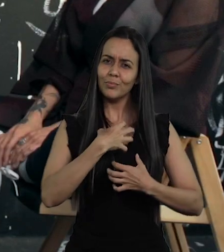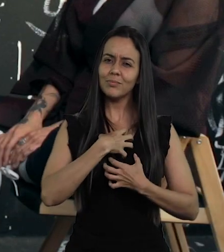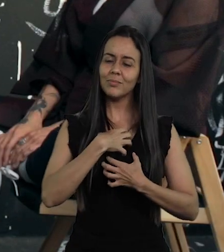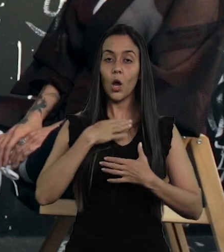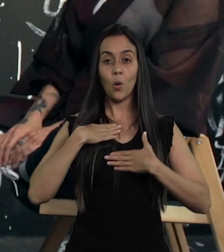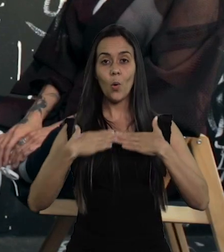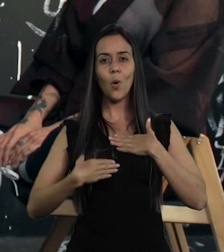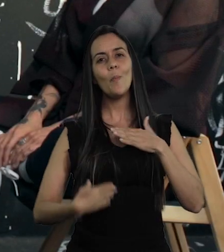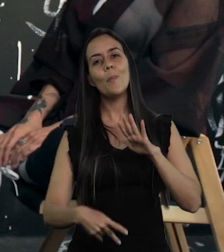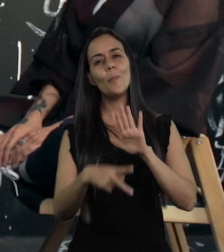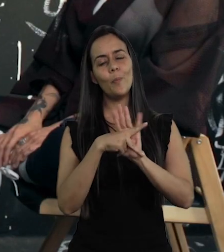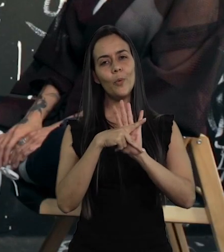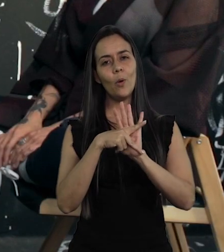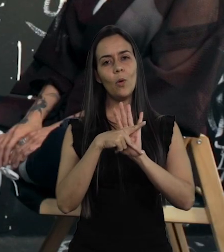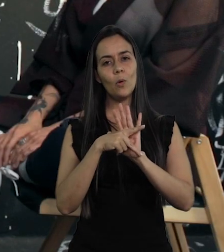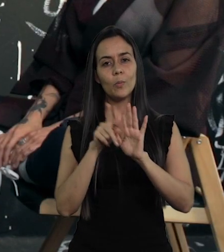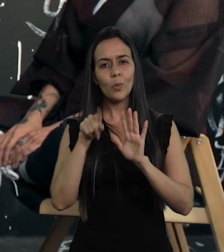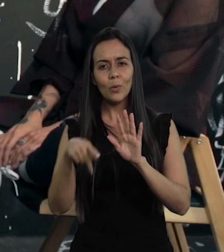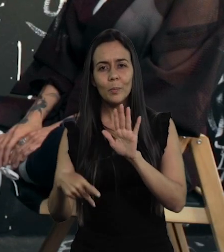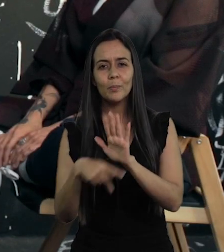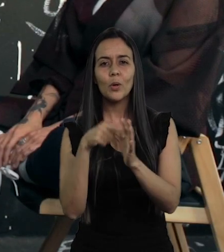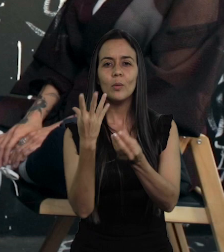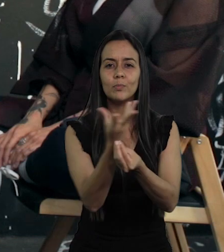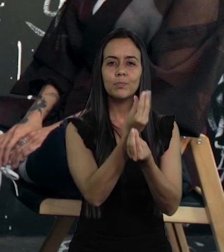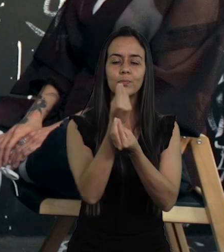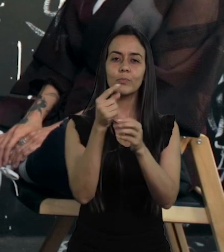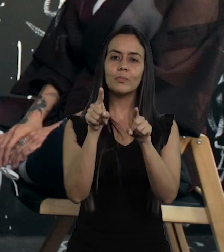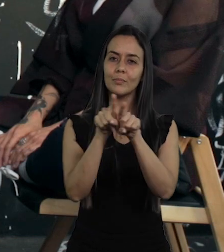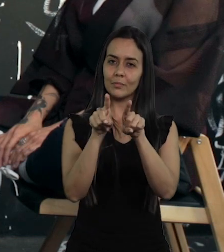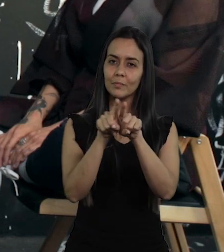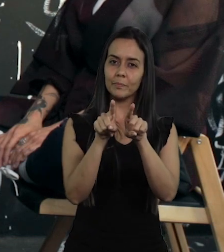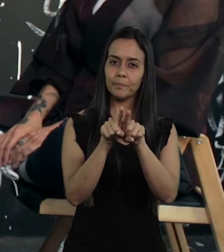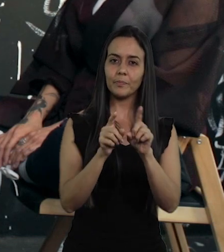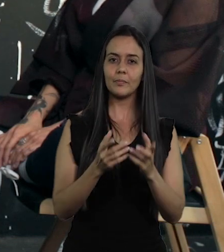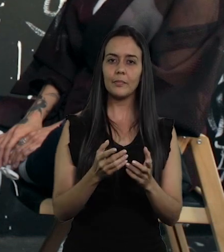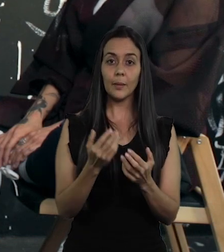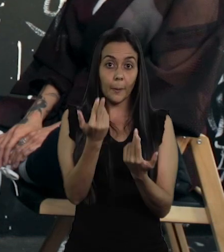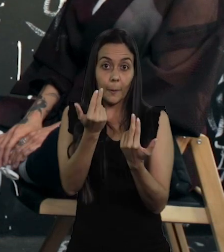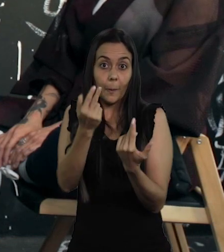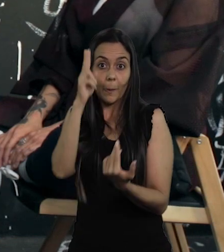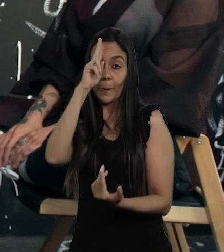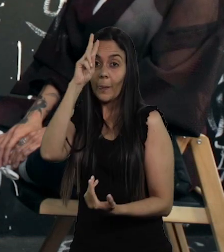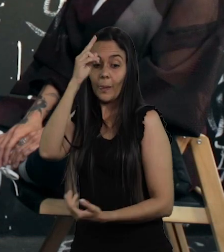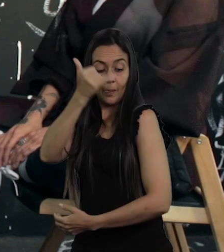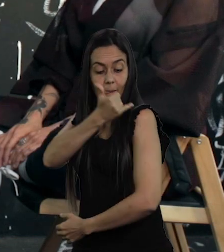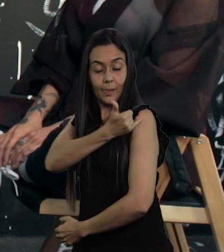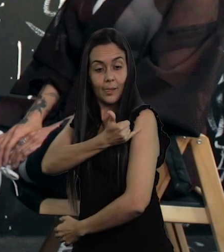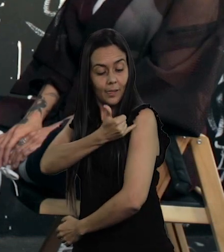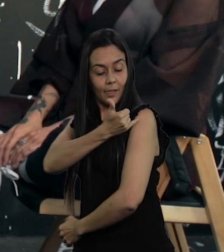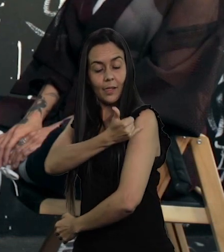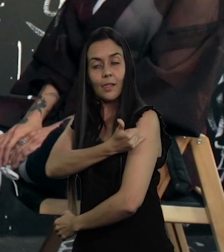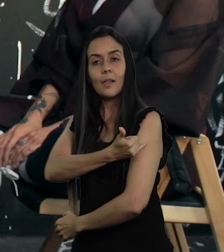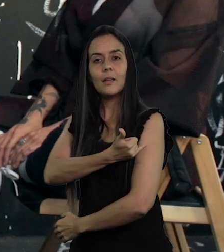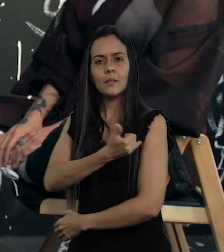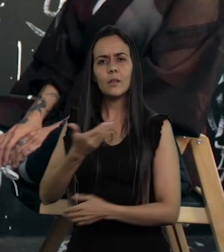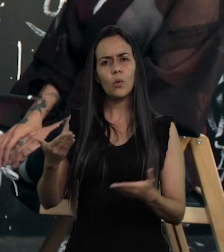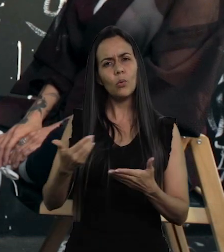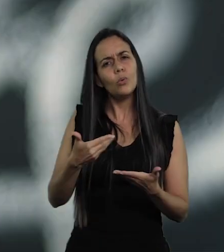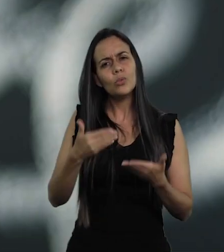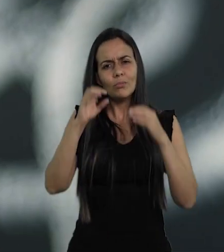Então, para mim é muito emblemática a história da tatuagem, porque agora é um texto que eu tenho